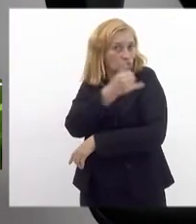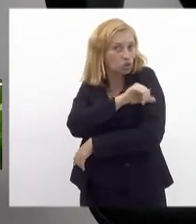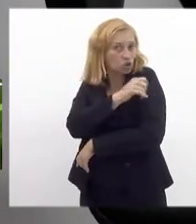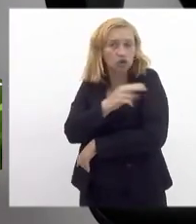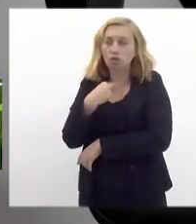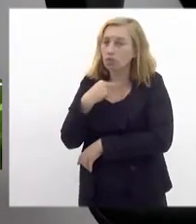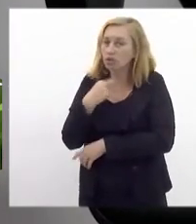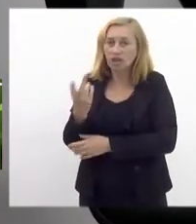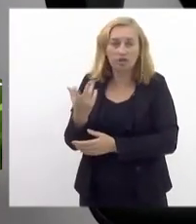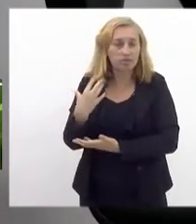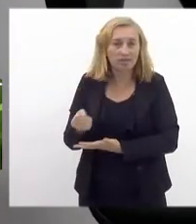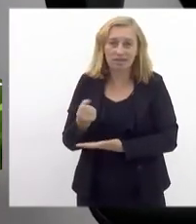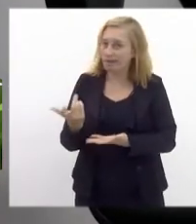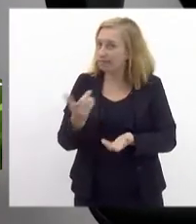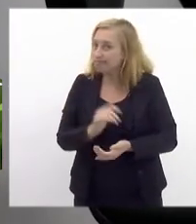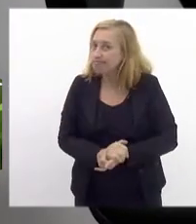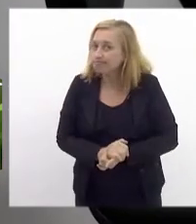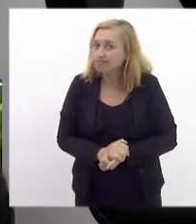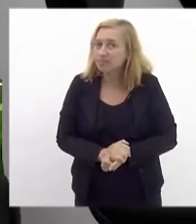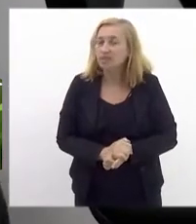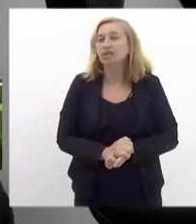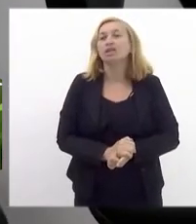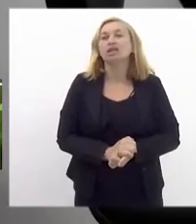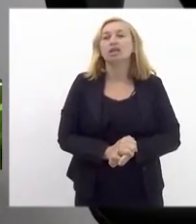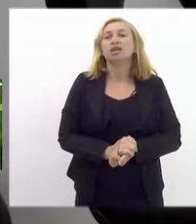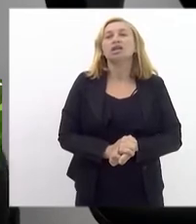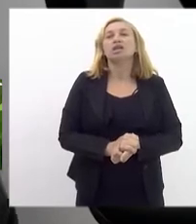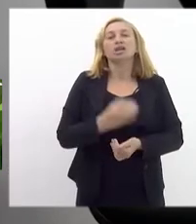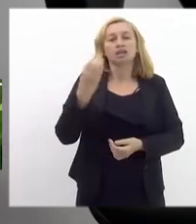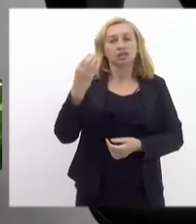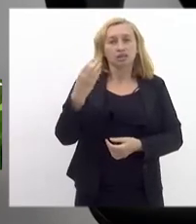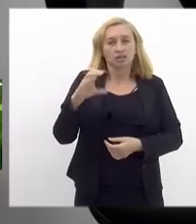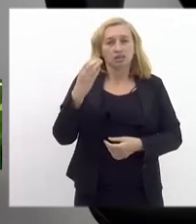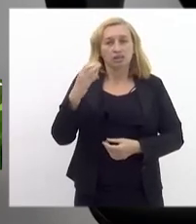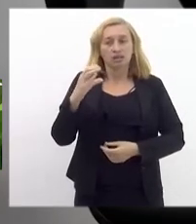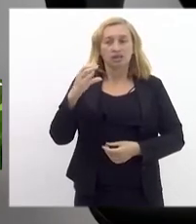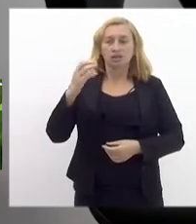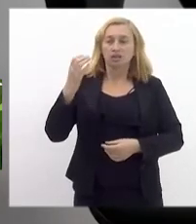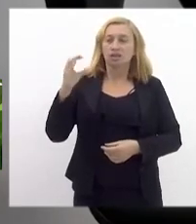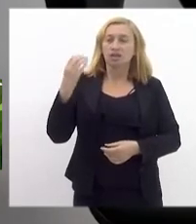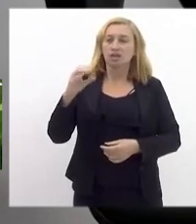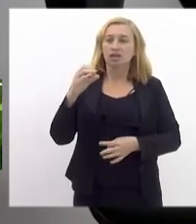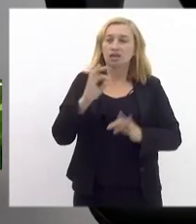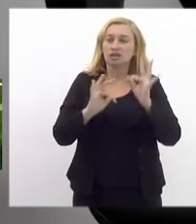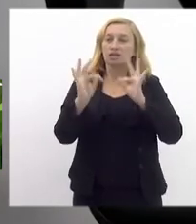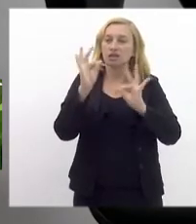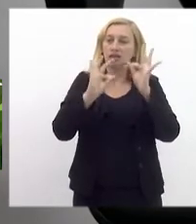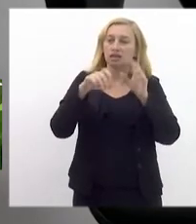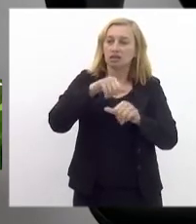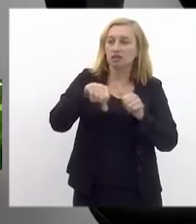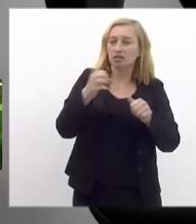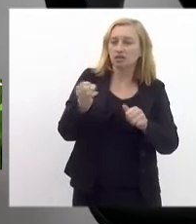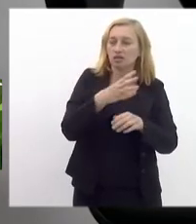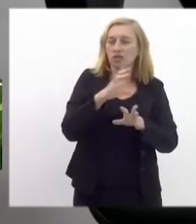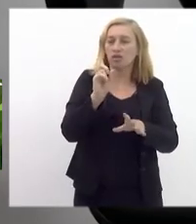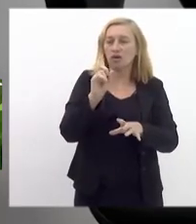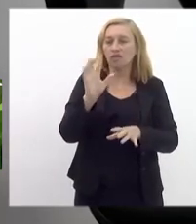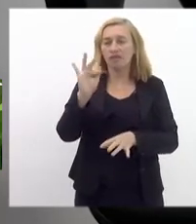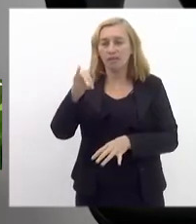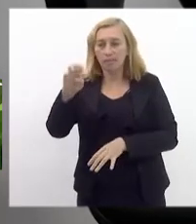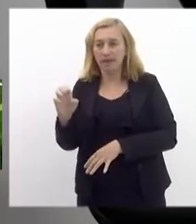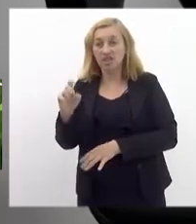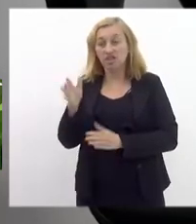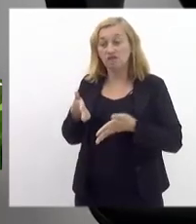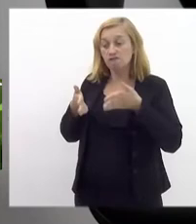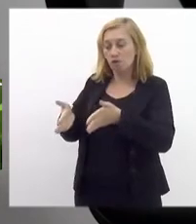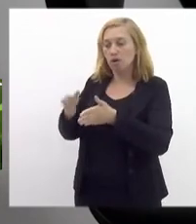não podemos abrir mão. A comunidade científica e tecnológica e de inovação tem de perceber que a FAPERJ é um ponto